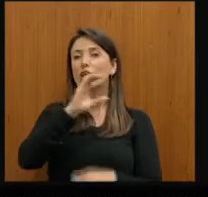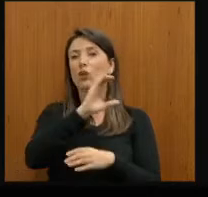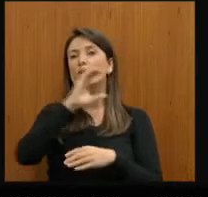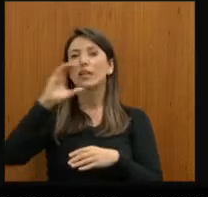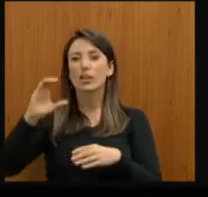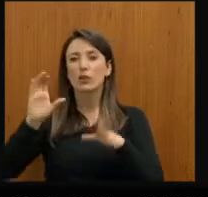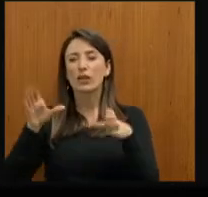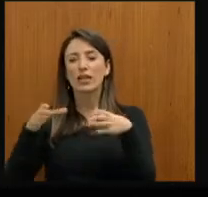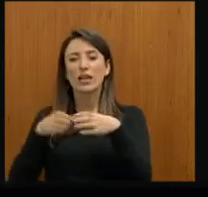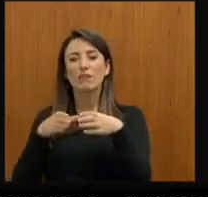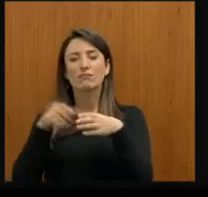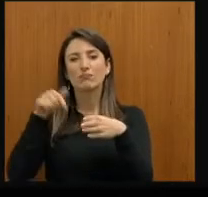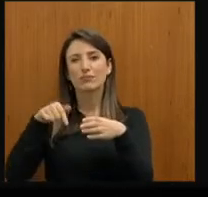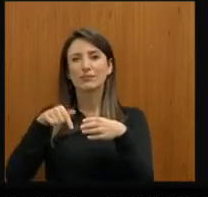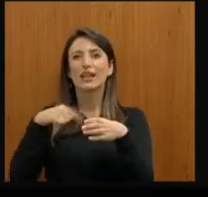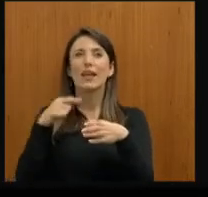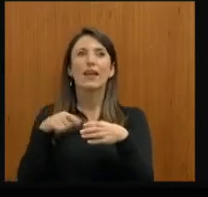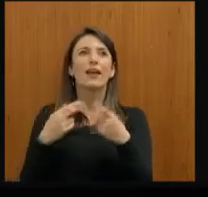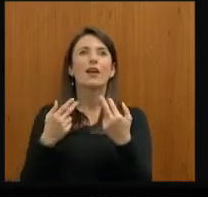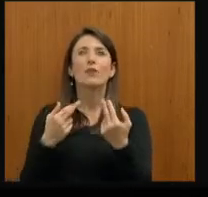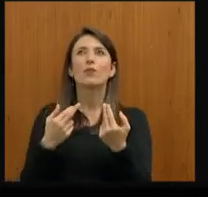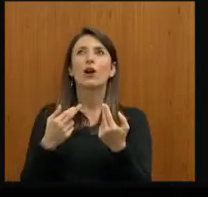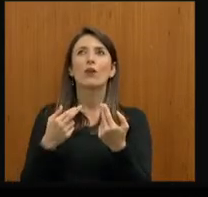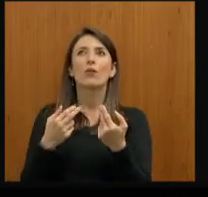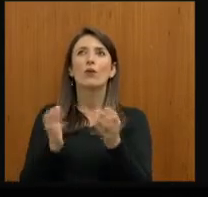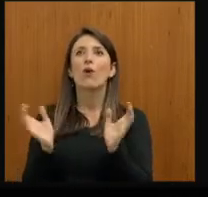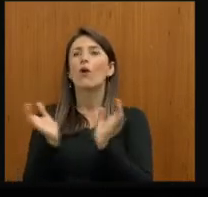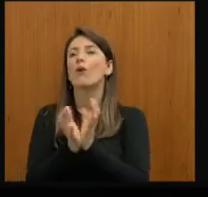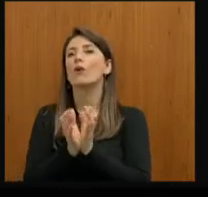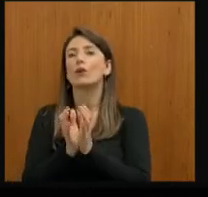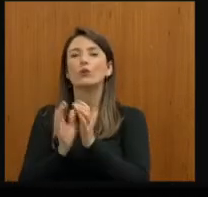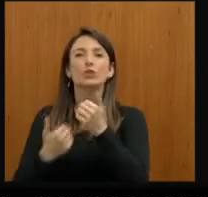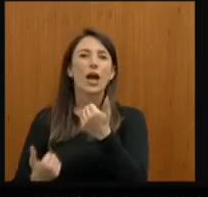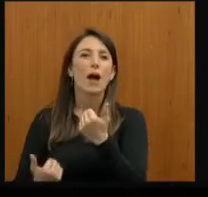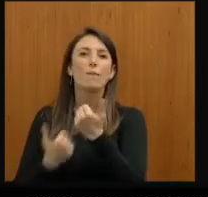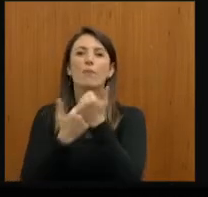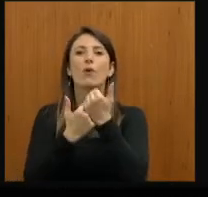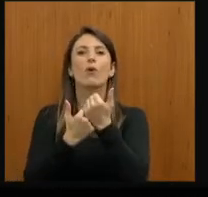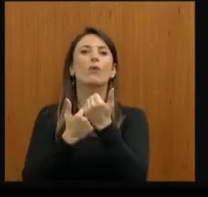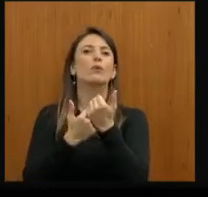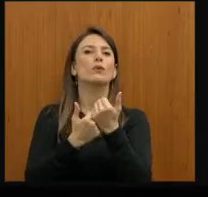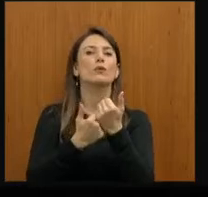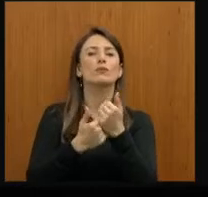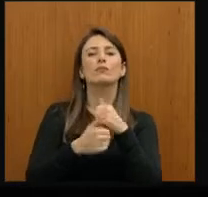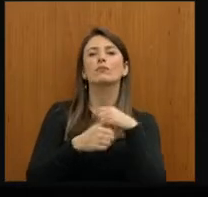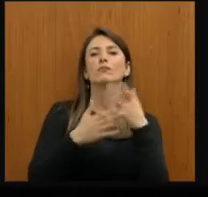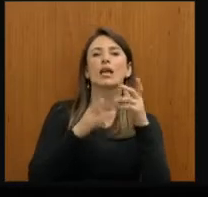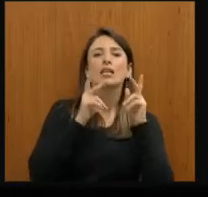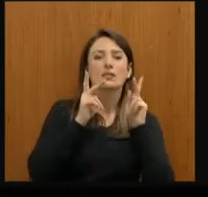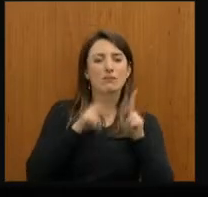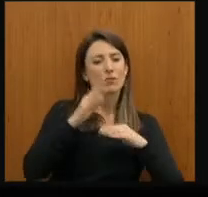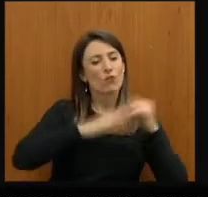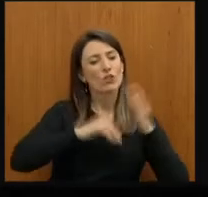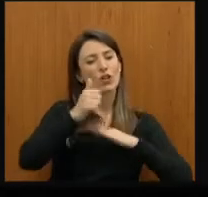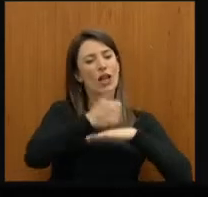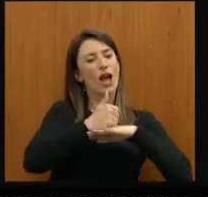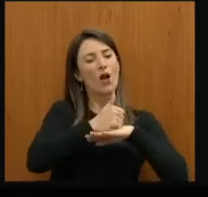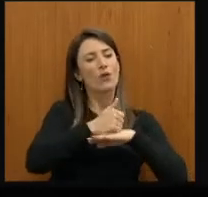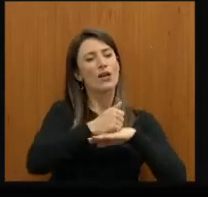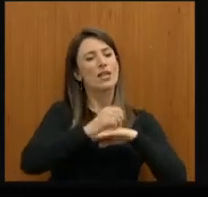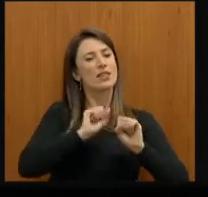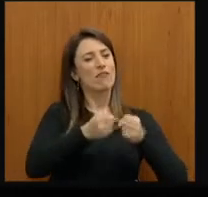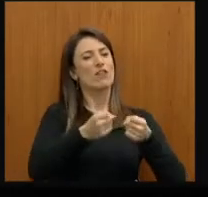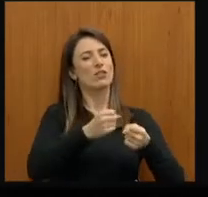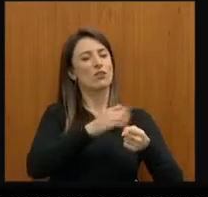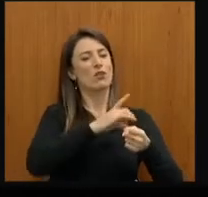elas teriam ao cão um órgão de apoio né aquelas professoras que atuam na ponta né é o meio